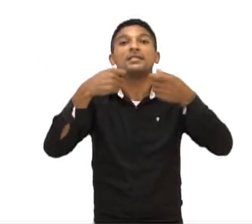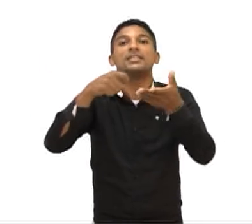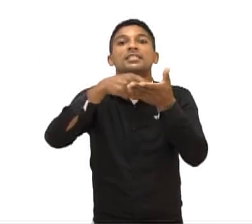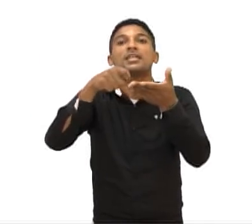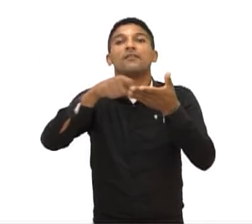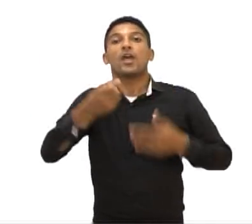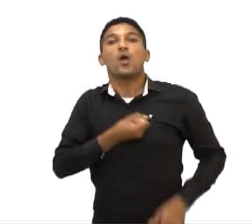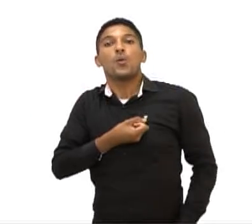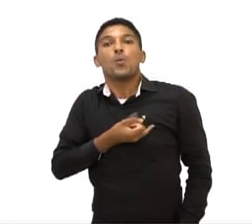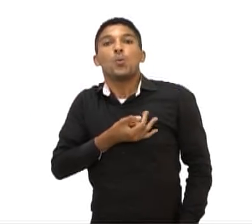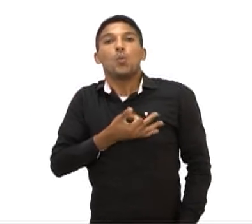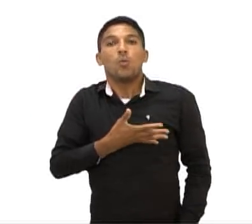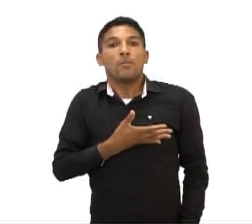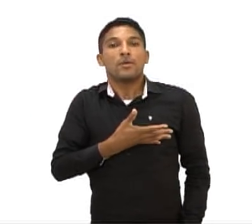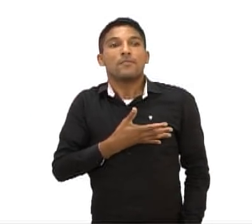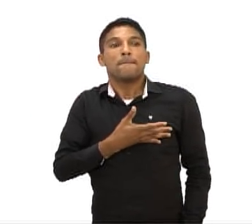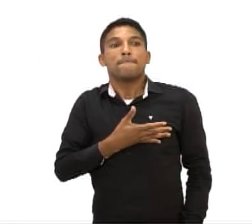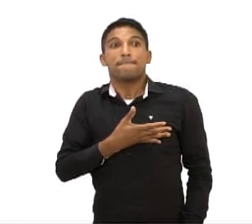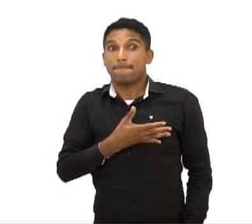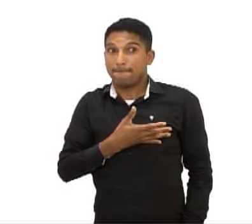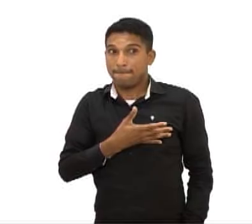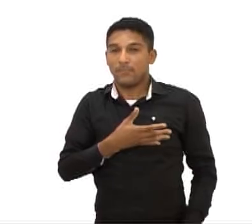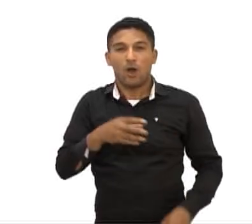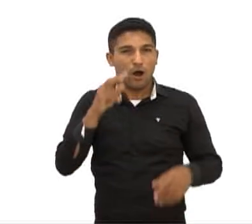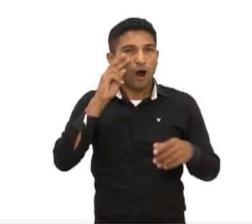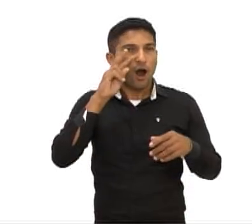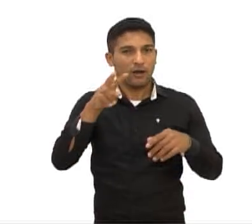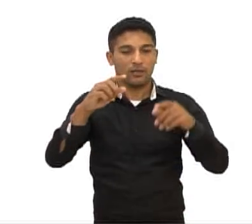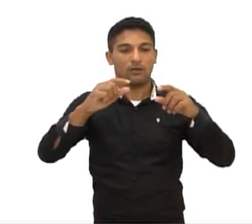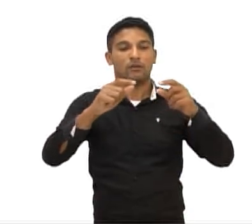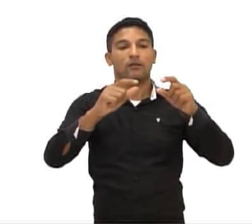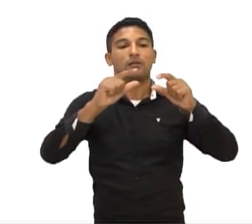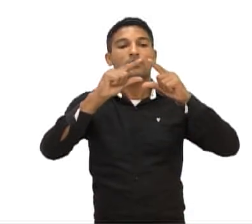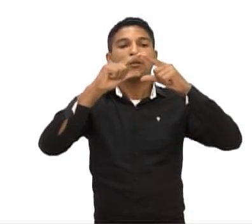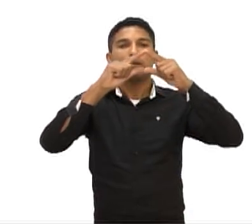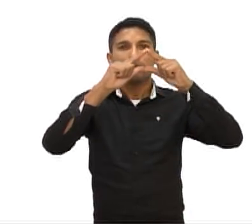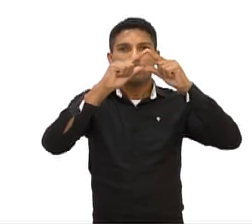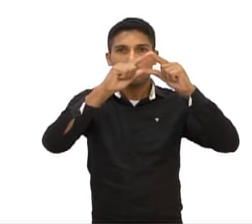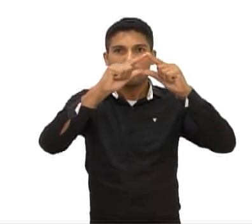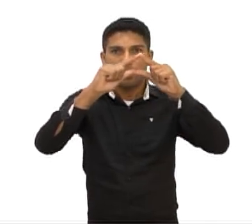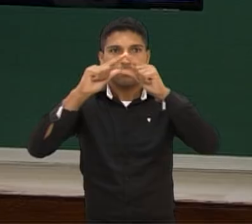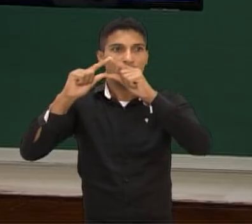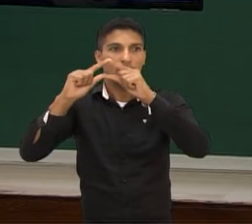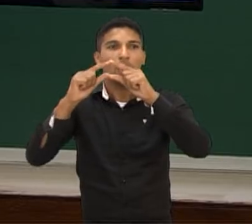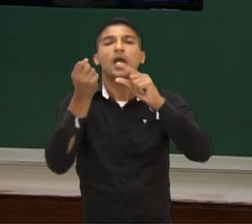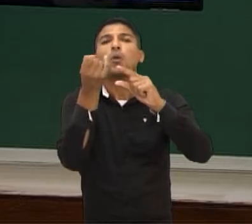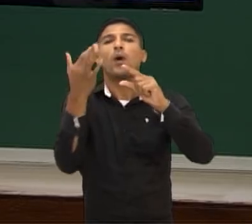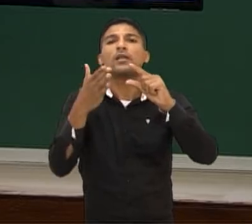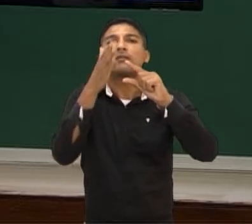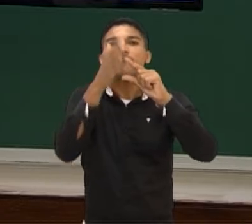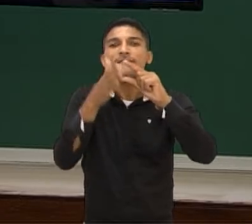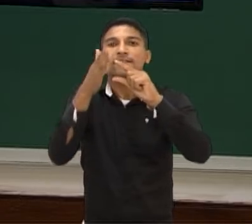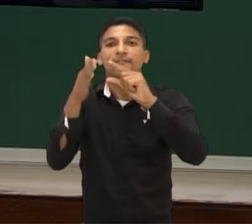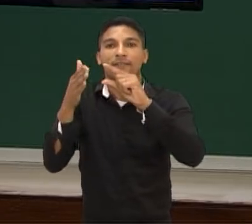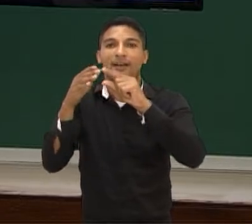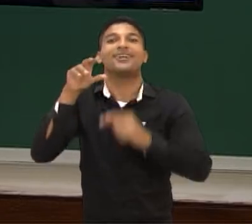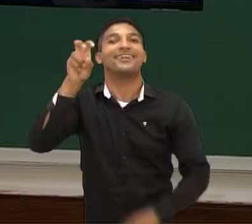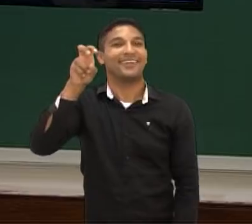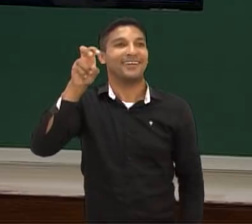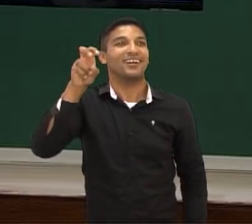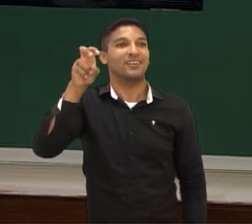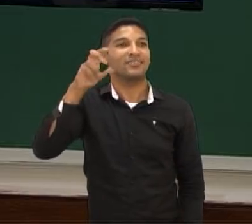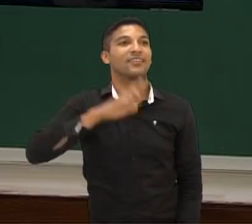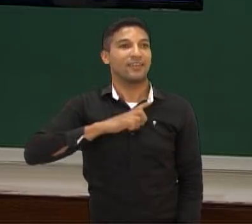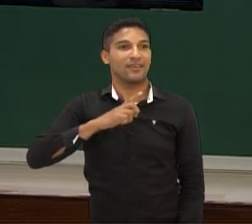representa a situação a seguir. Então, olha esse primeiro desenho. Quantas partes que ele tem? 1, 2, 3, 4, 5.